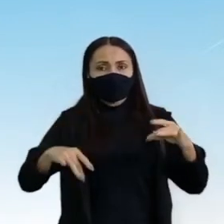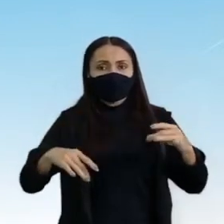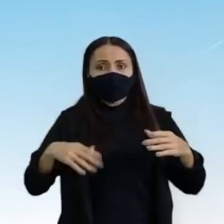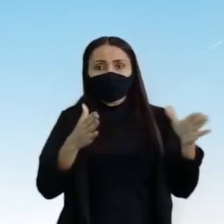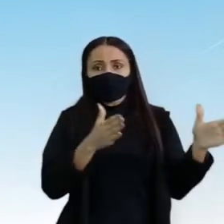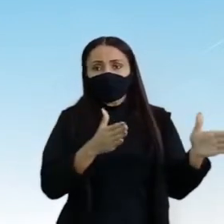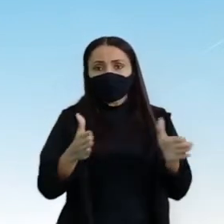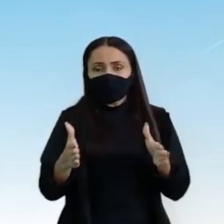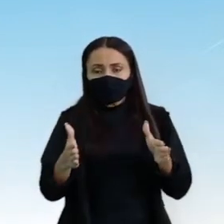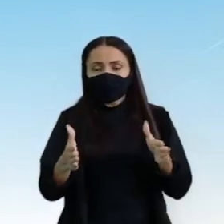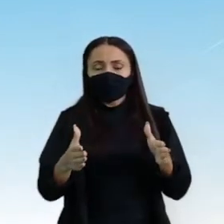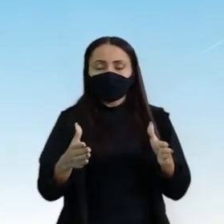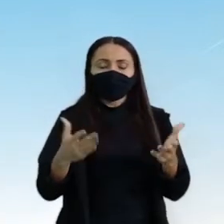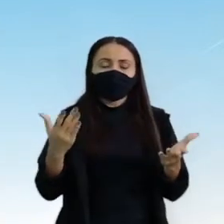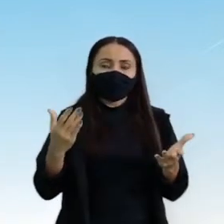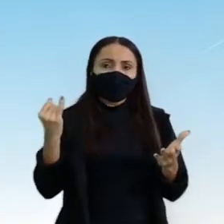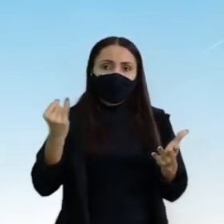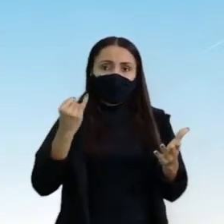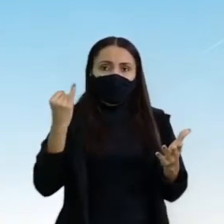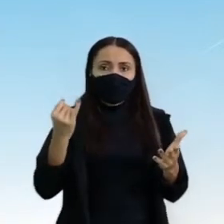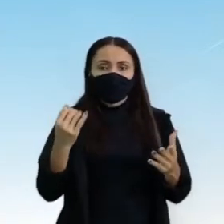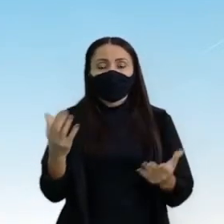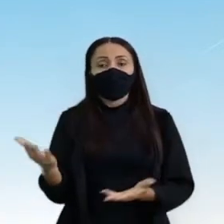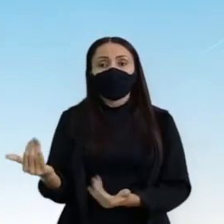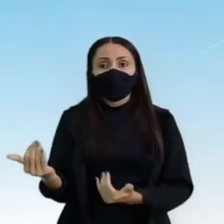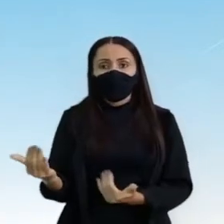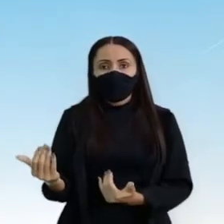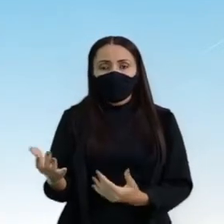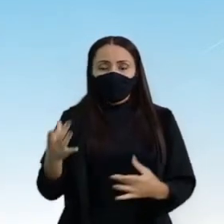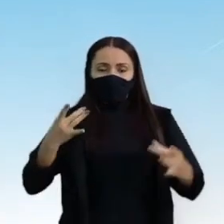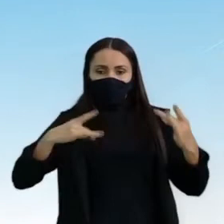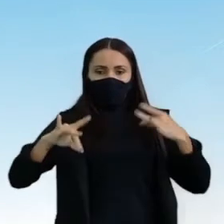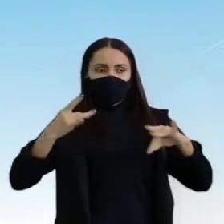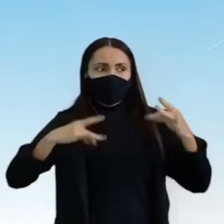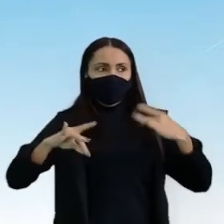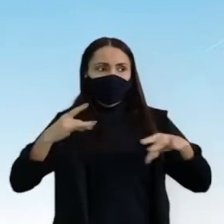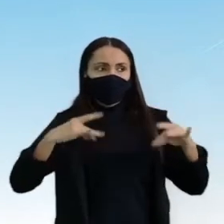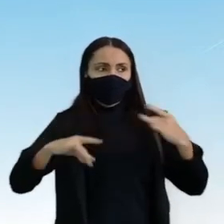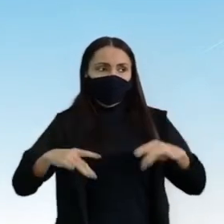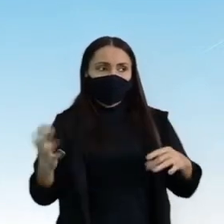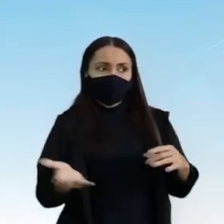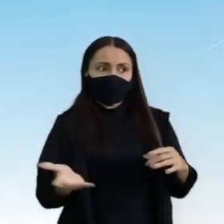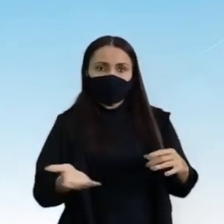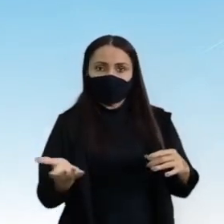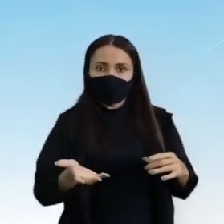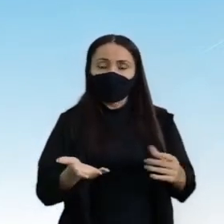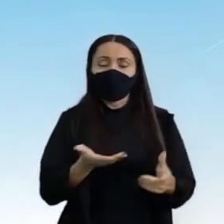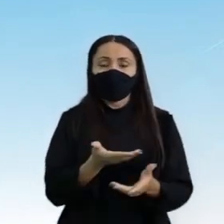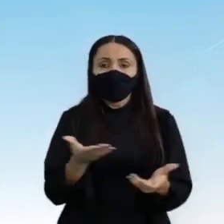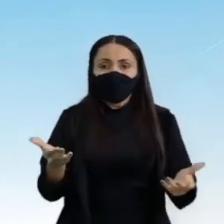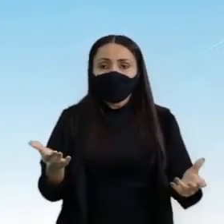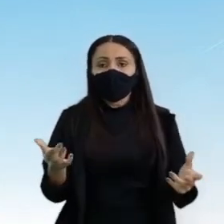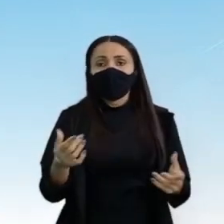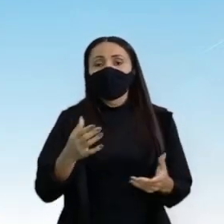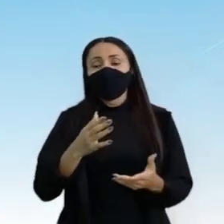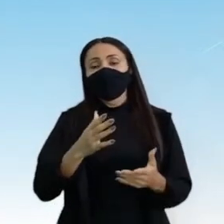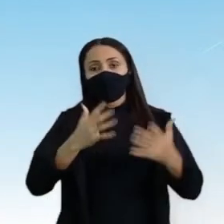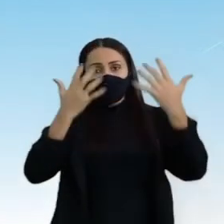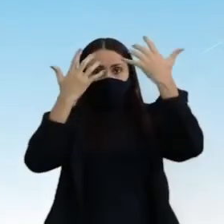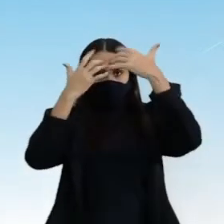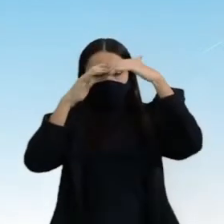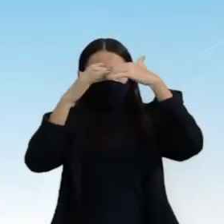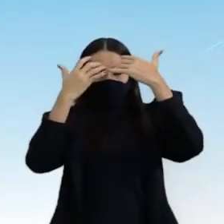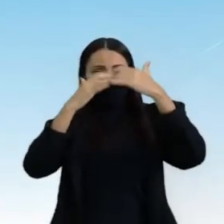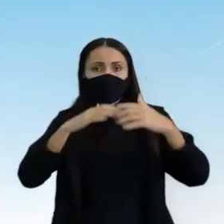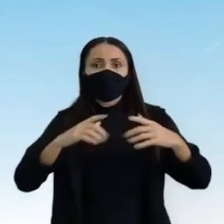fase aí da adolescência, que os hormônios estão atuando para o crescimento e desenvolvimento do seu corpo, é aí que o cérebro vai